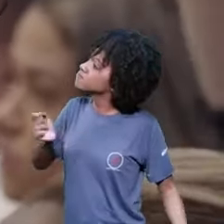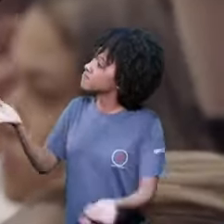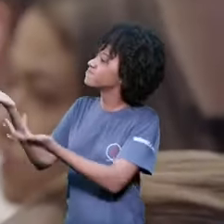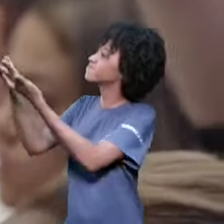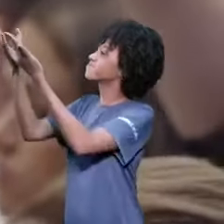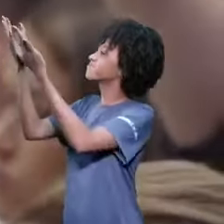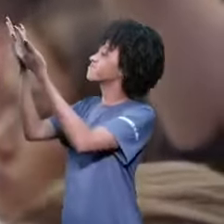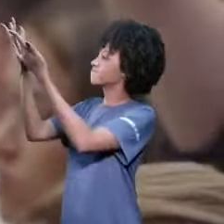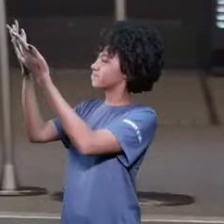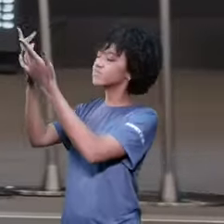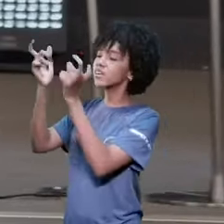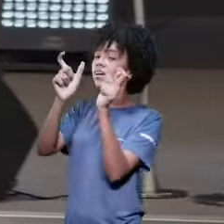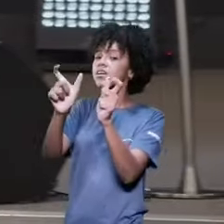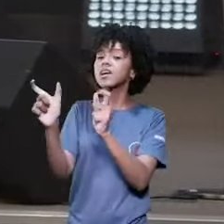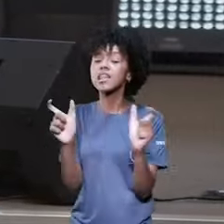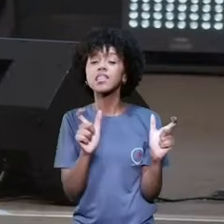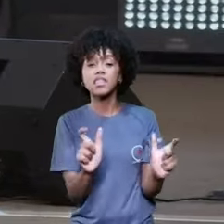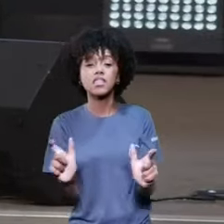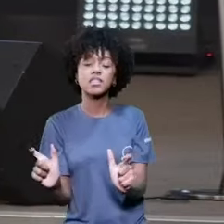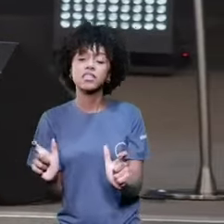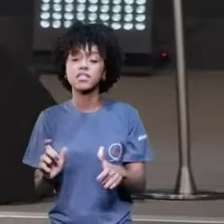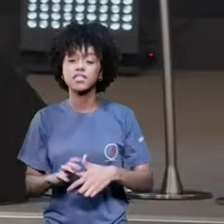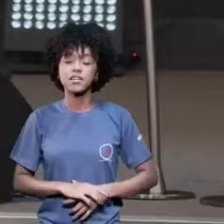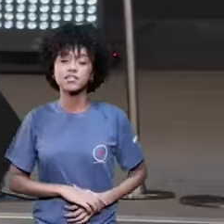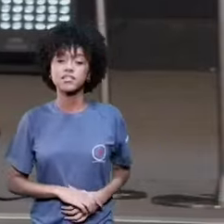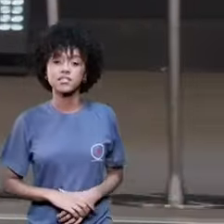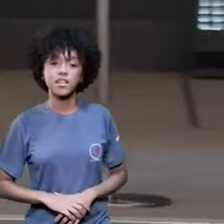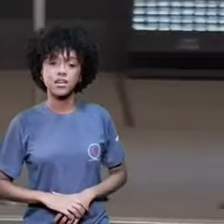adorar. Onde estão? Onde estão? Onde estão?